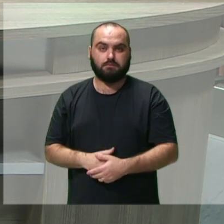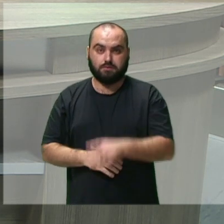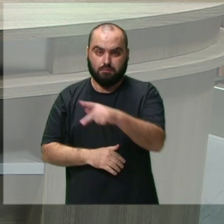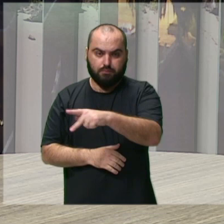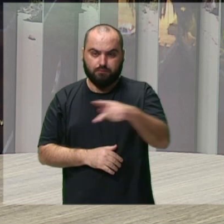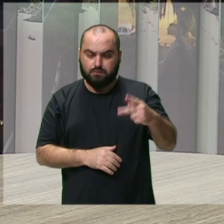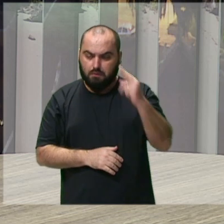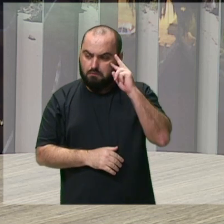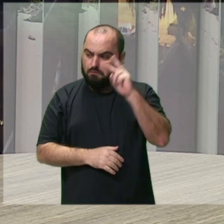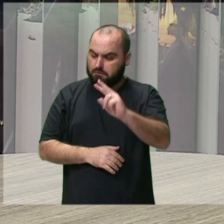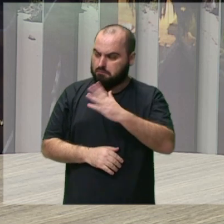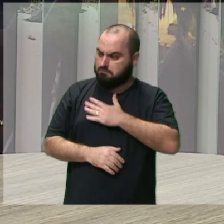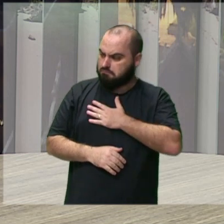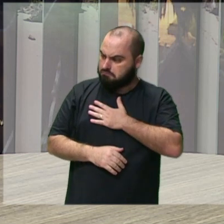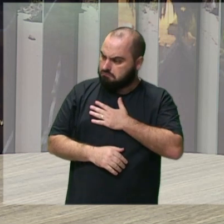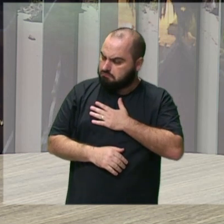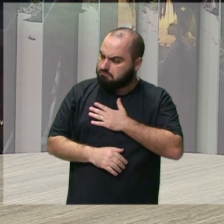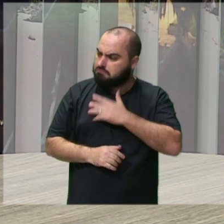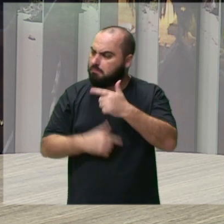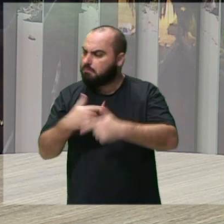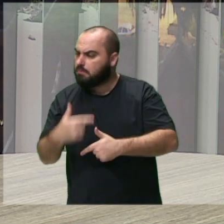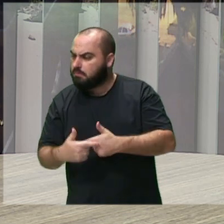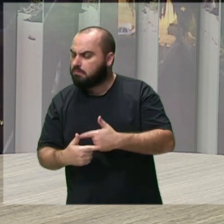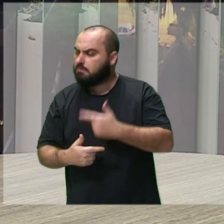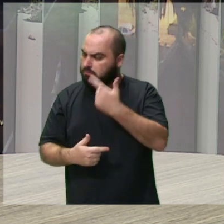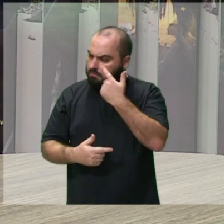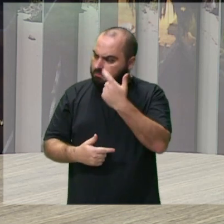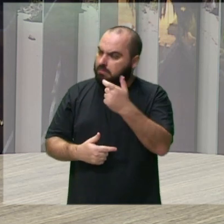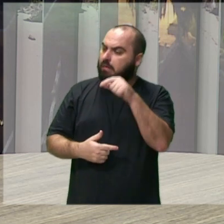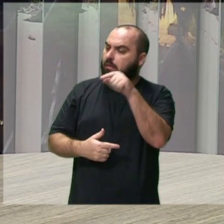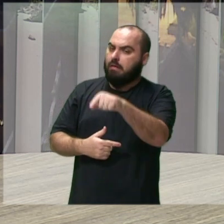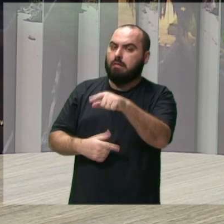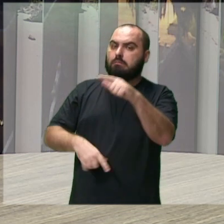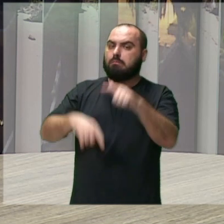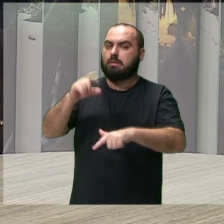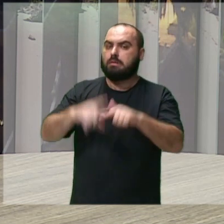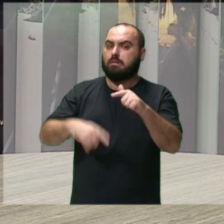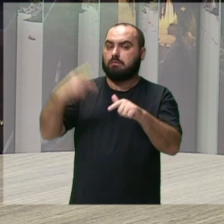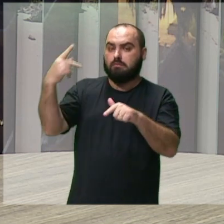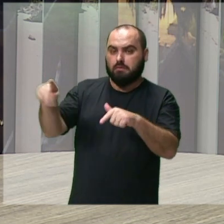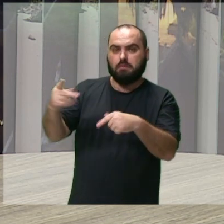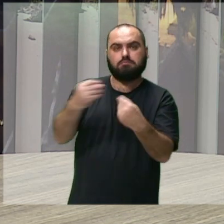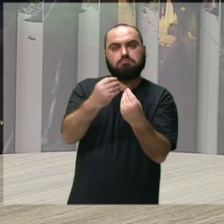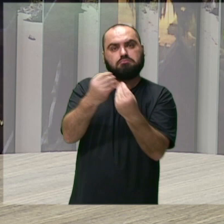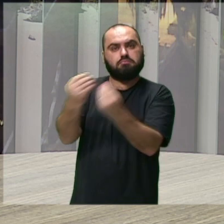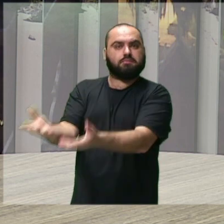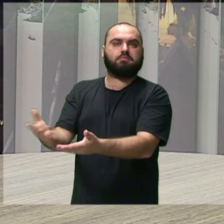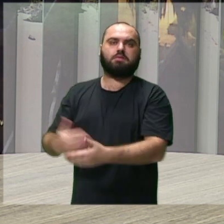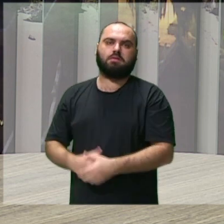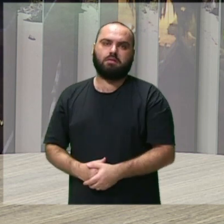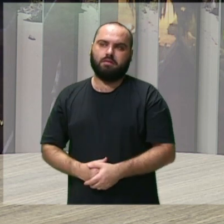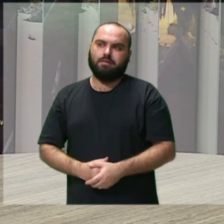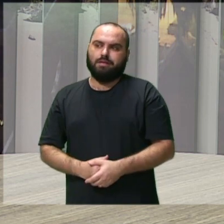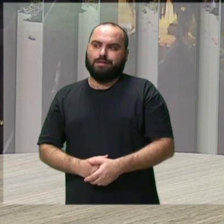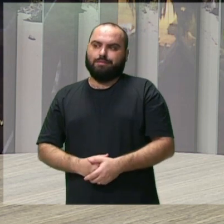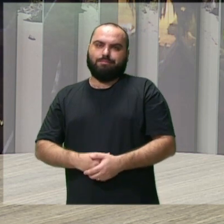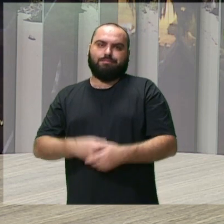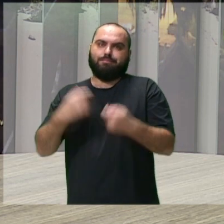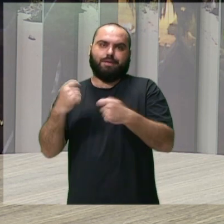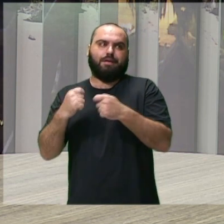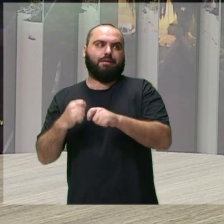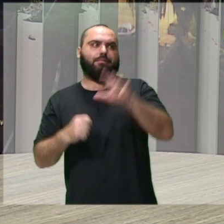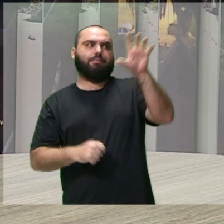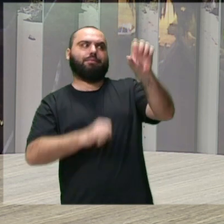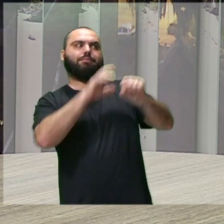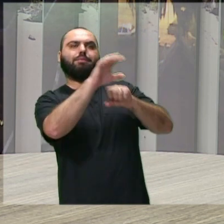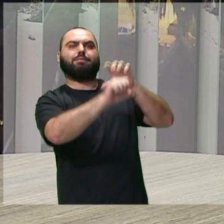vendo o meu trabalho, viu que do meu interesse, inclusive ele me cedeu o material que ele tinha, porque senão a gente tinha que mandar buscar em São Paulo, alguma coisa assim, porque